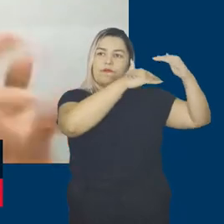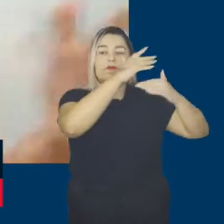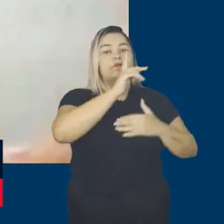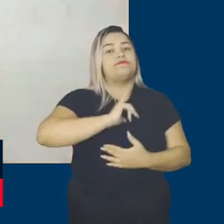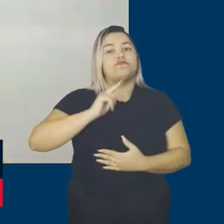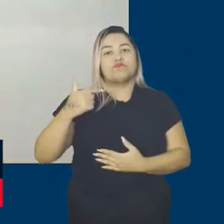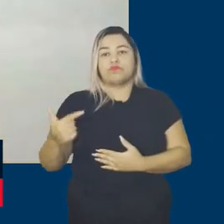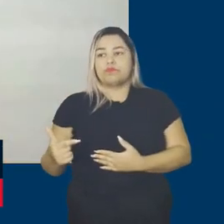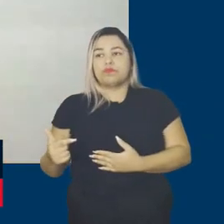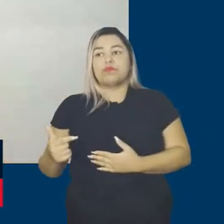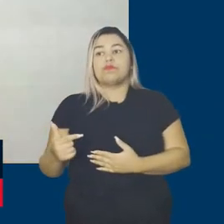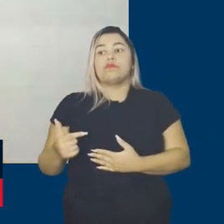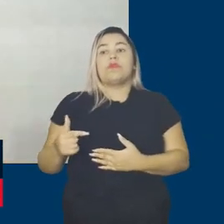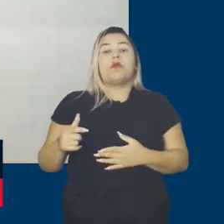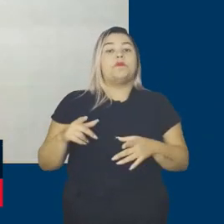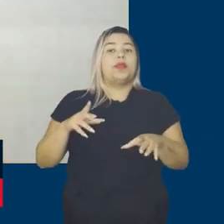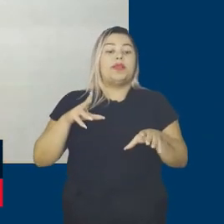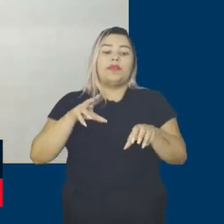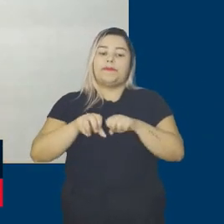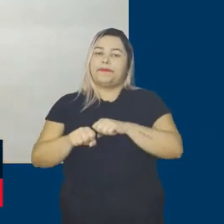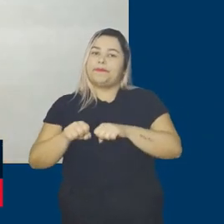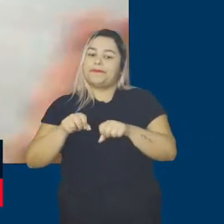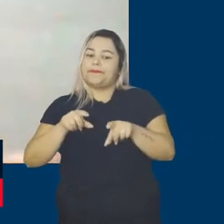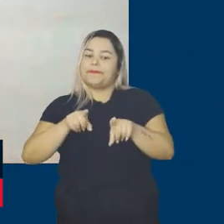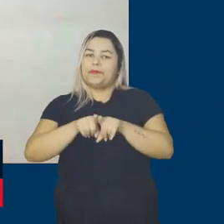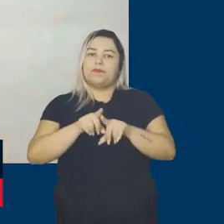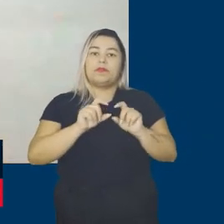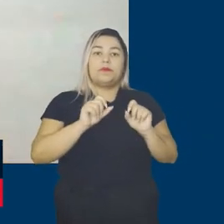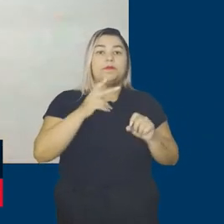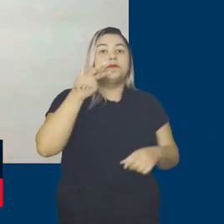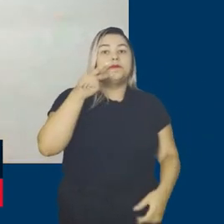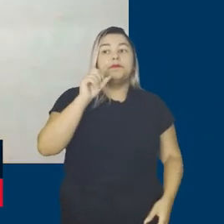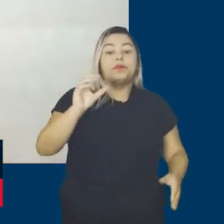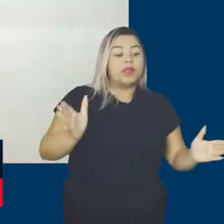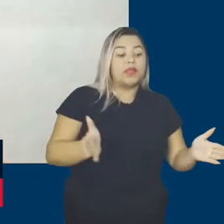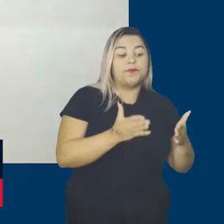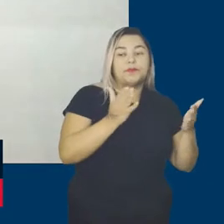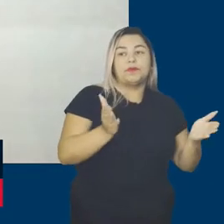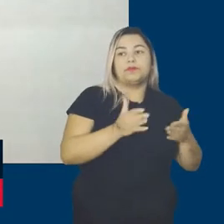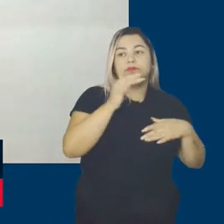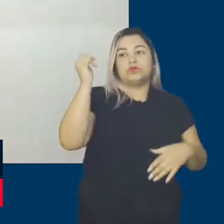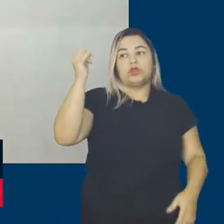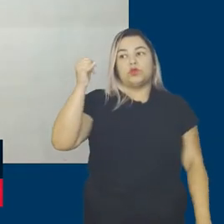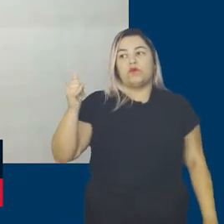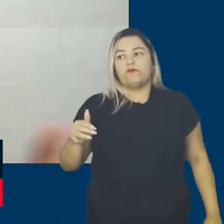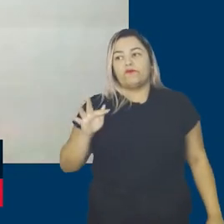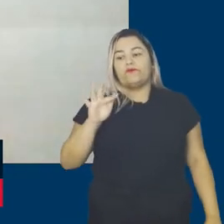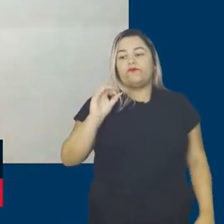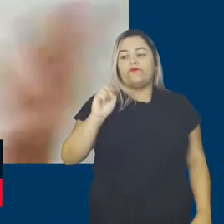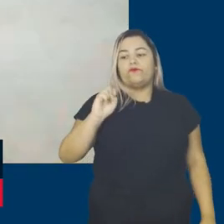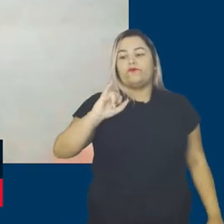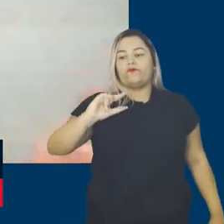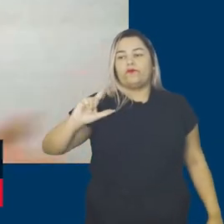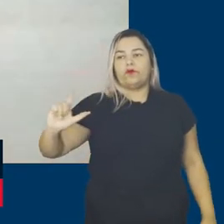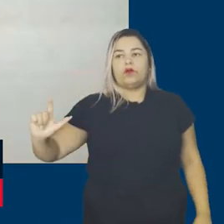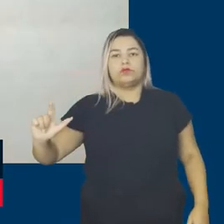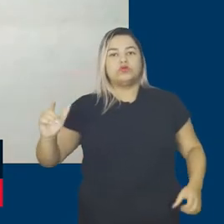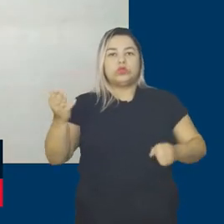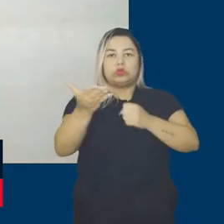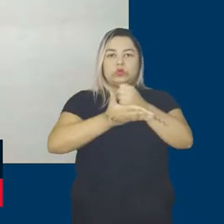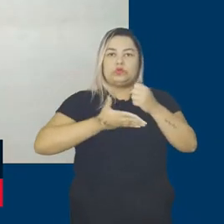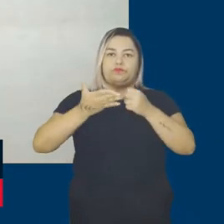existe recurso para quem quer desmatar, não existe recurso para quem quer promover a energia fóssil, né, com base,